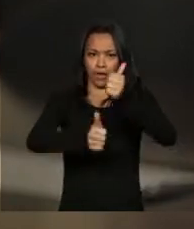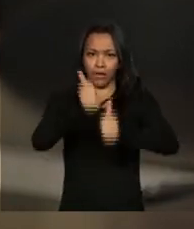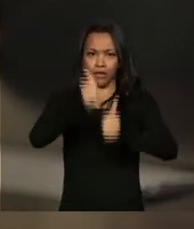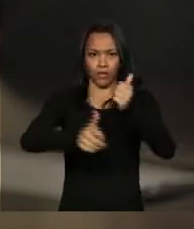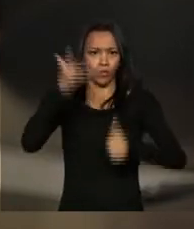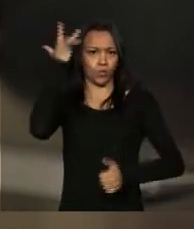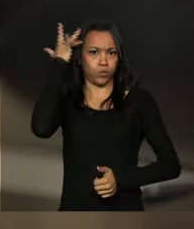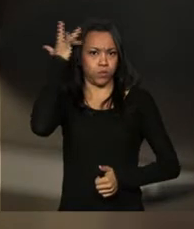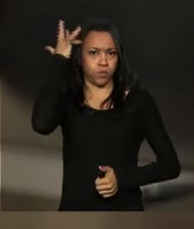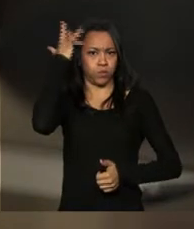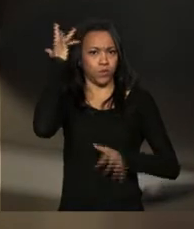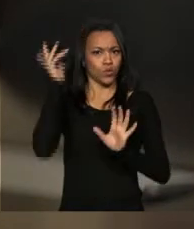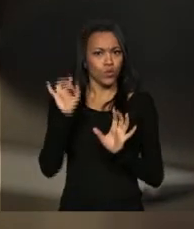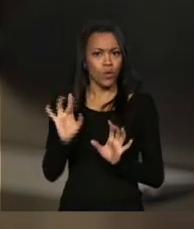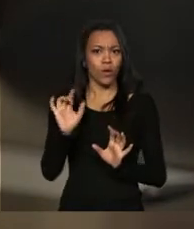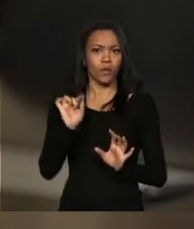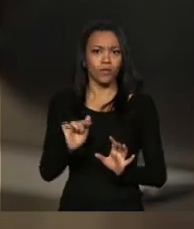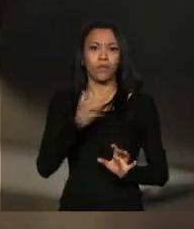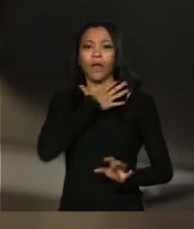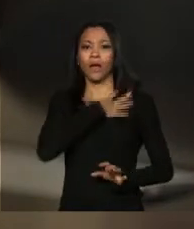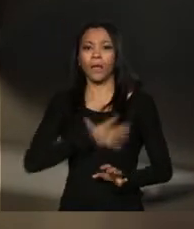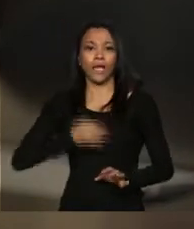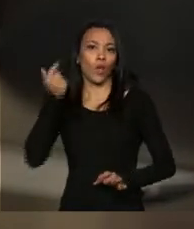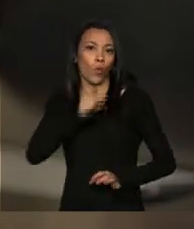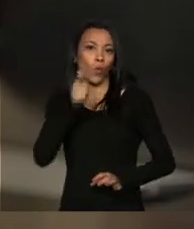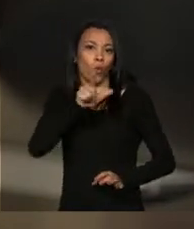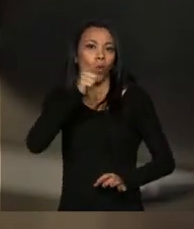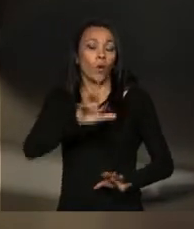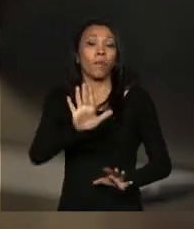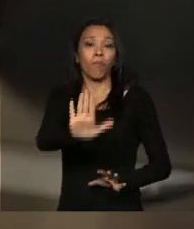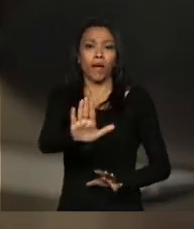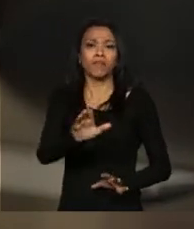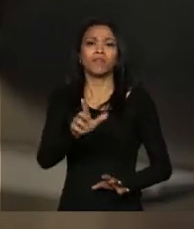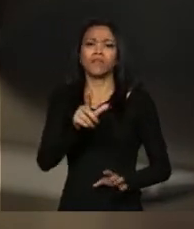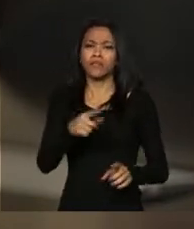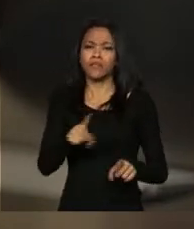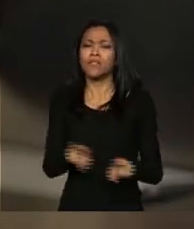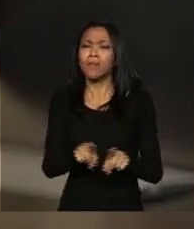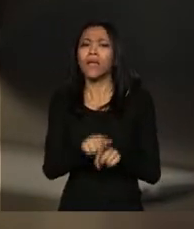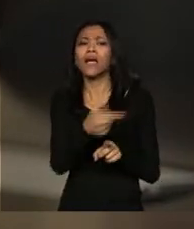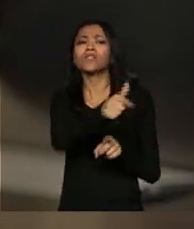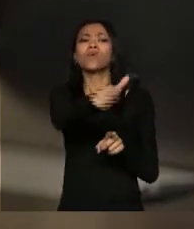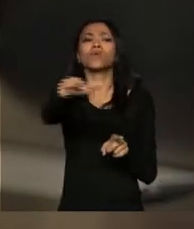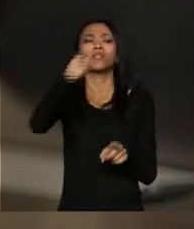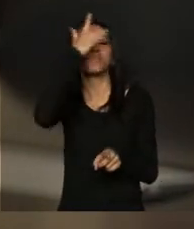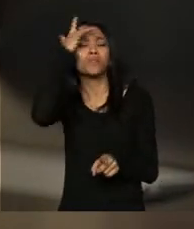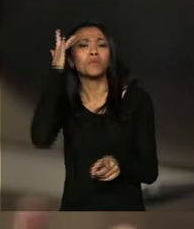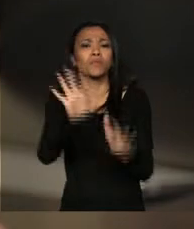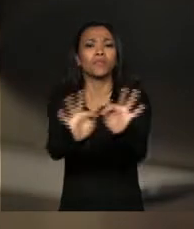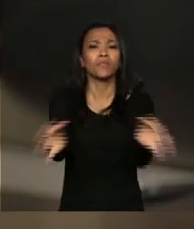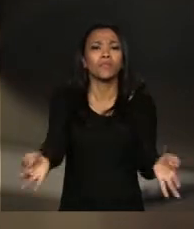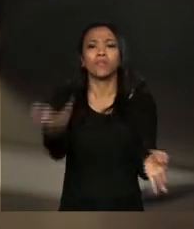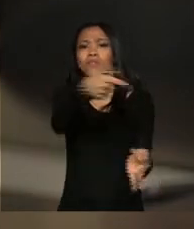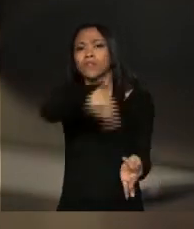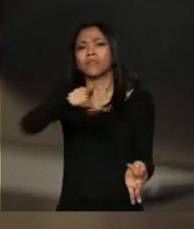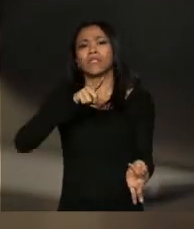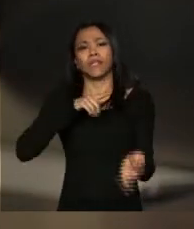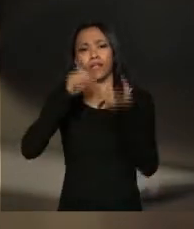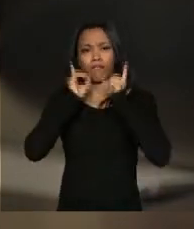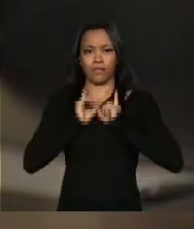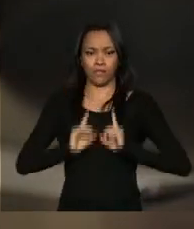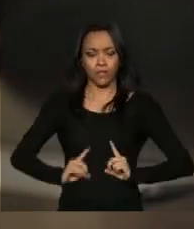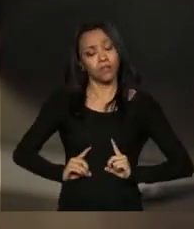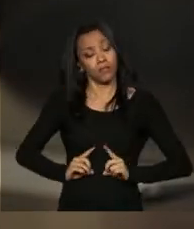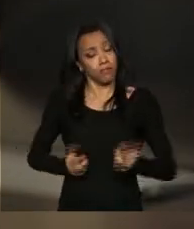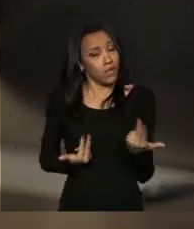nossa grande vitrine, inclusive, em termos de medalha, mas é fazer com que lá na base também aquelas pessoas que são portadoras de algum tipo de